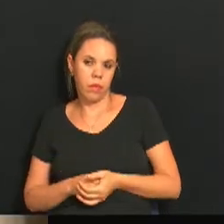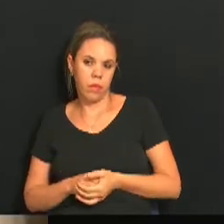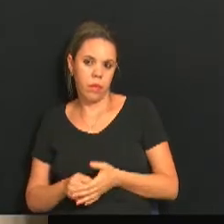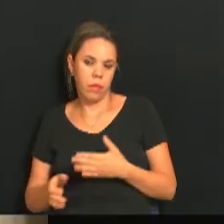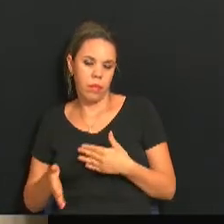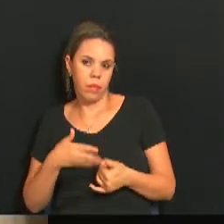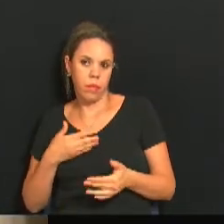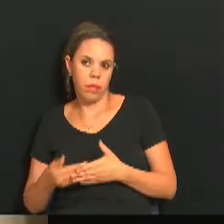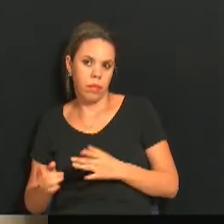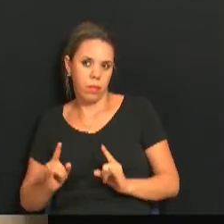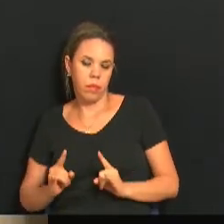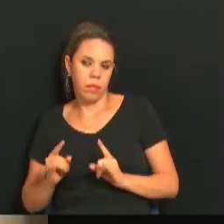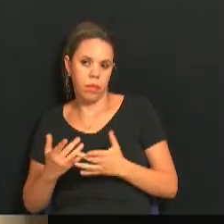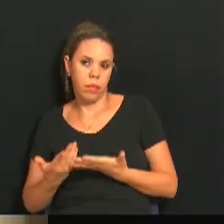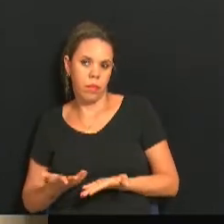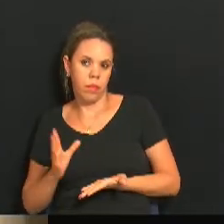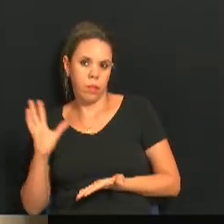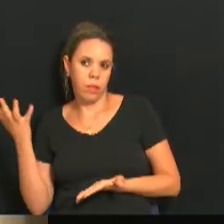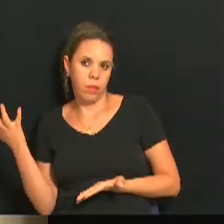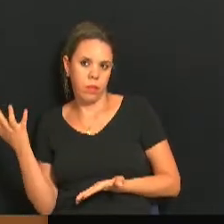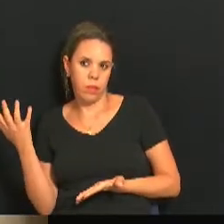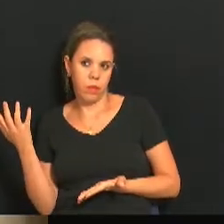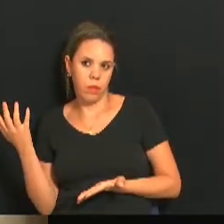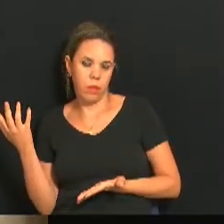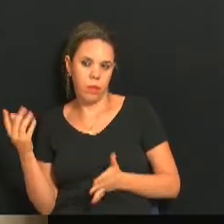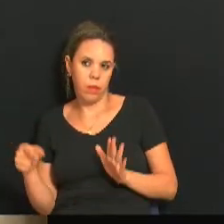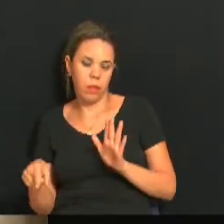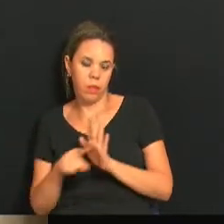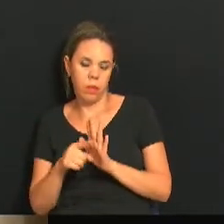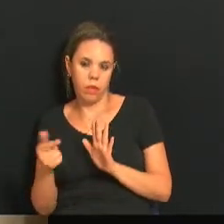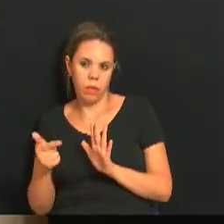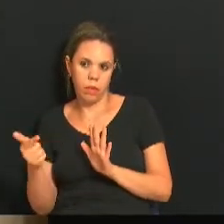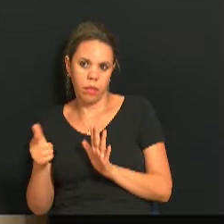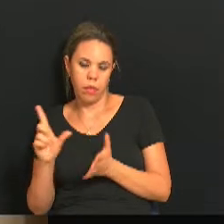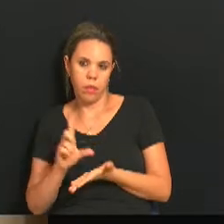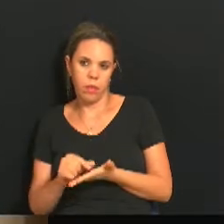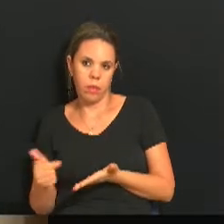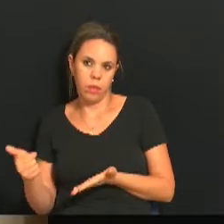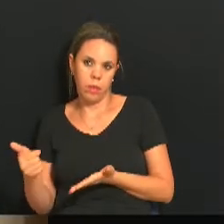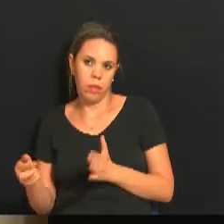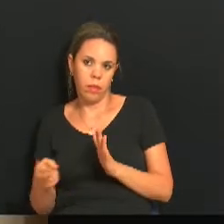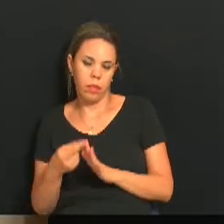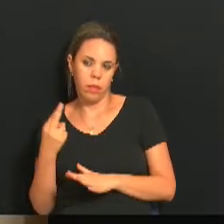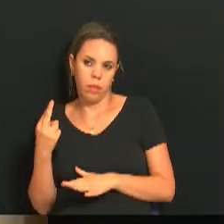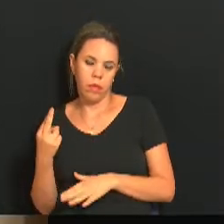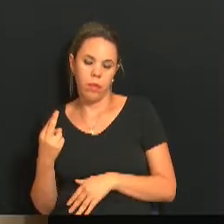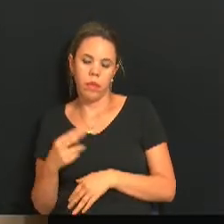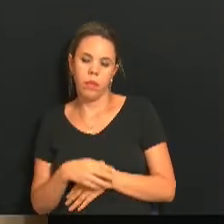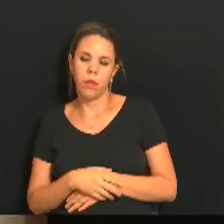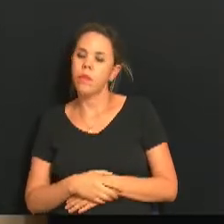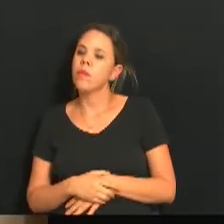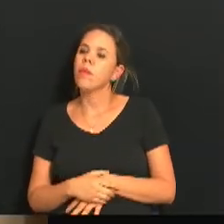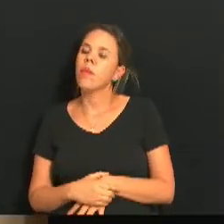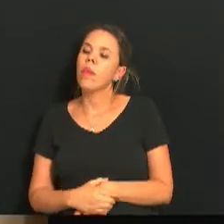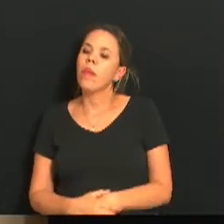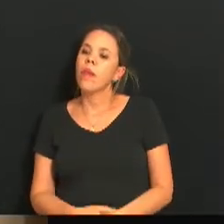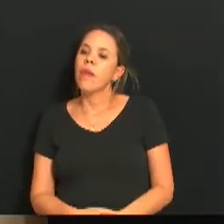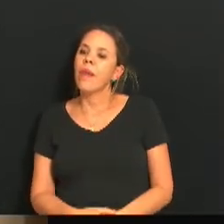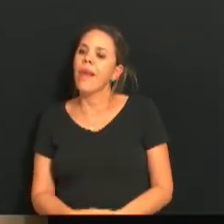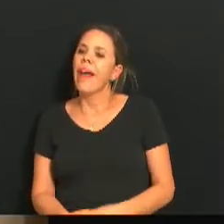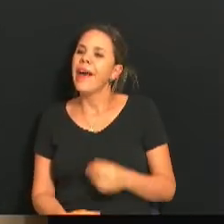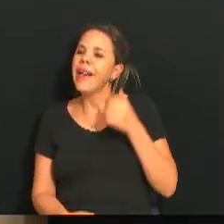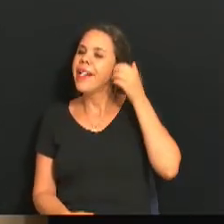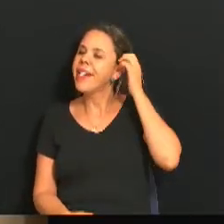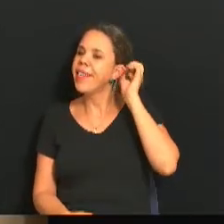patrimônio público Mas se acontecer o parágrafo segundo do artigo 1º da resolução você tem certo de 2015